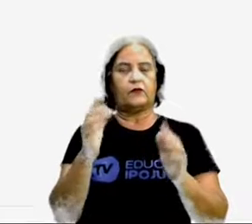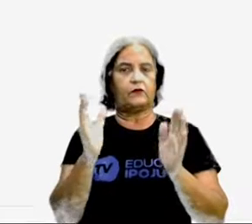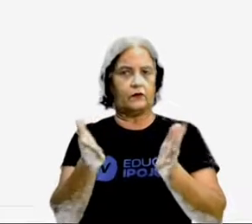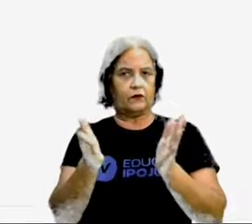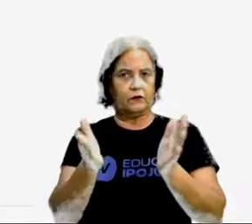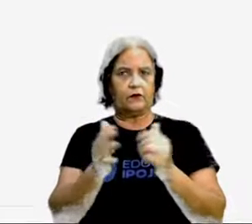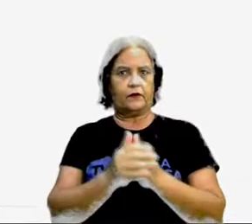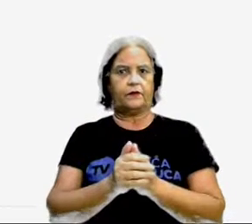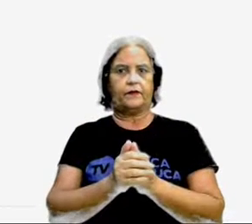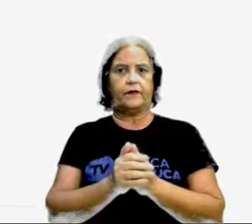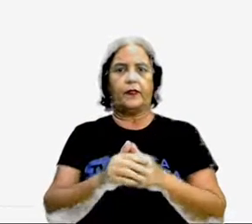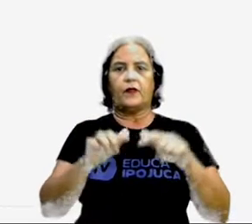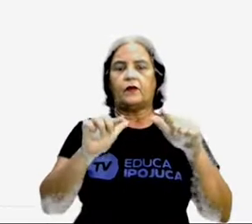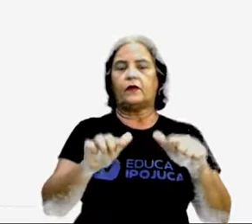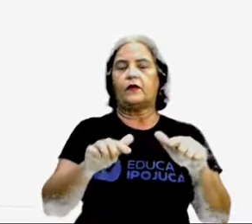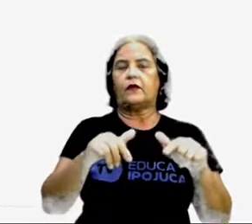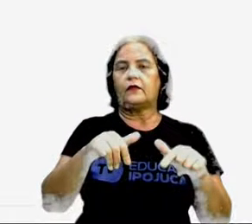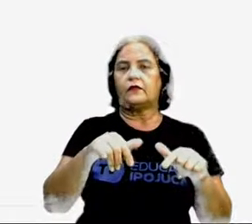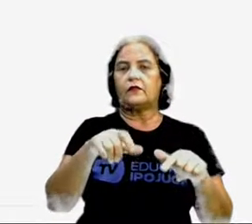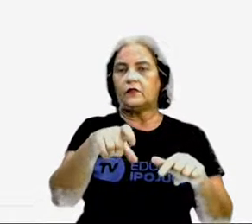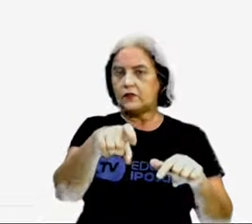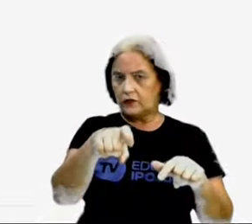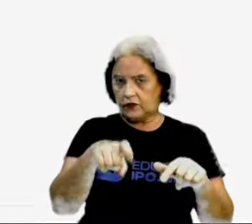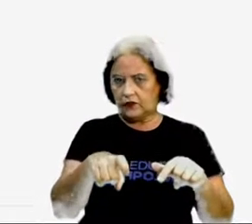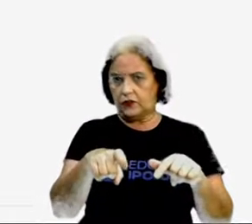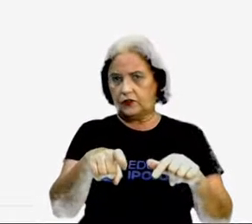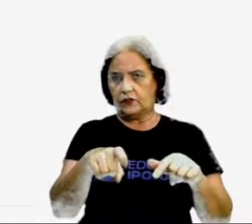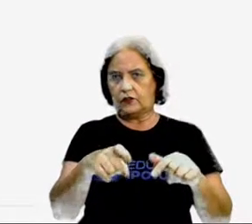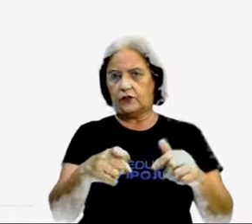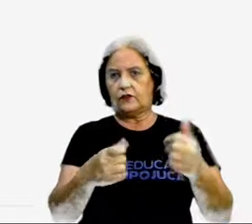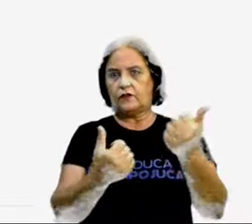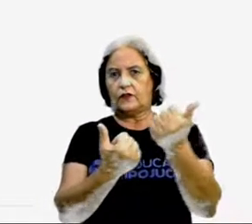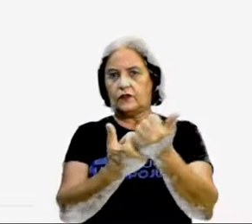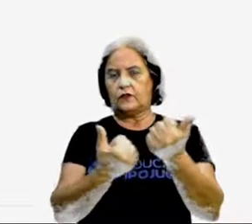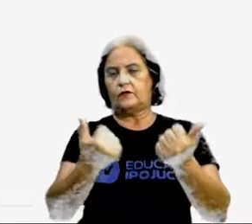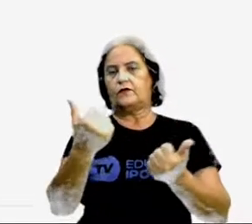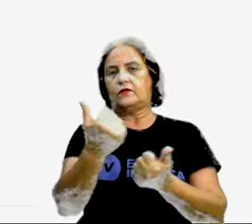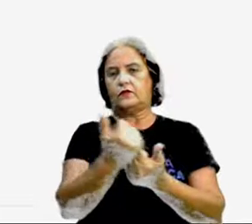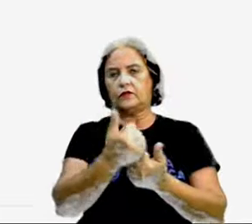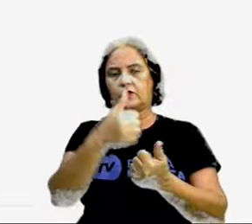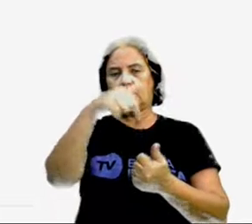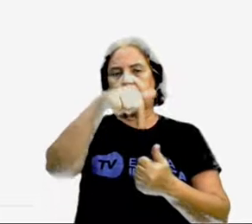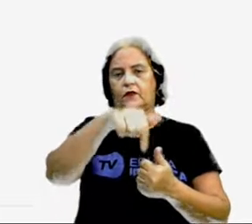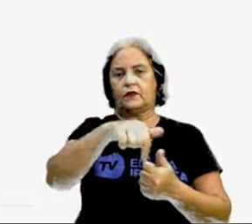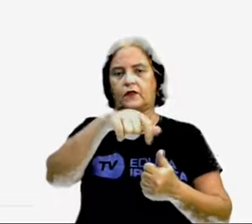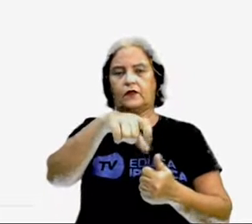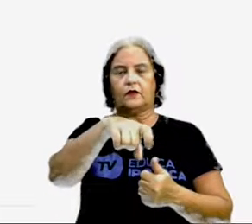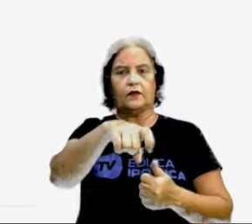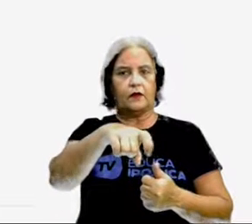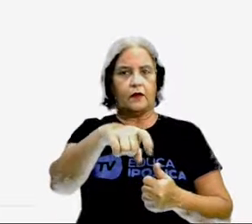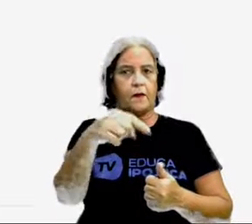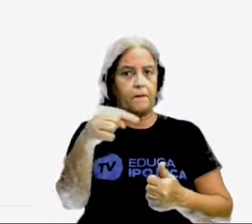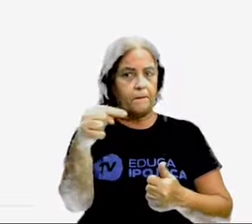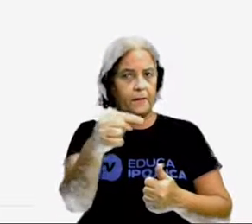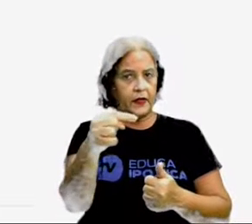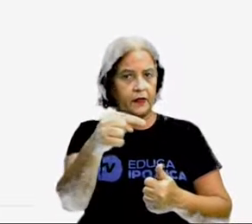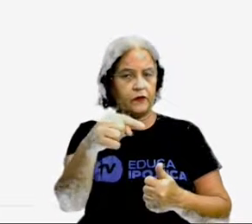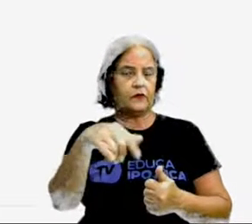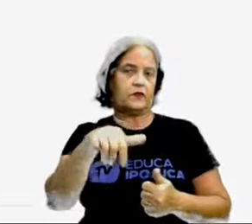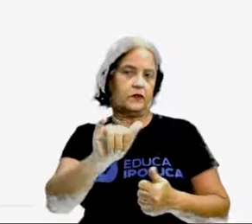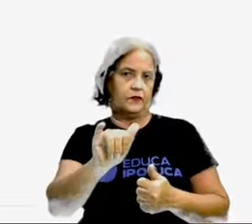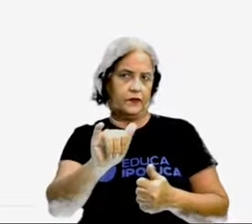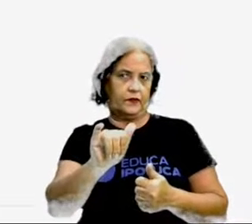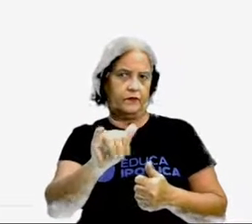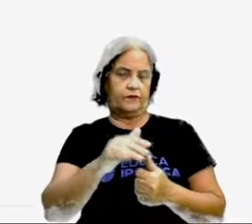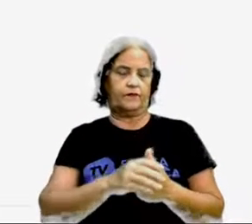Então, onde tiver x, você vai substituir por 7 menos y. Então, vamos pegar agora